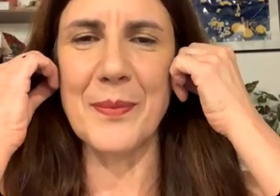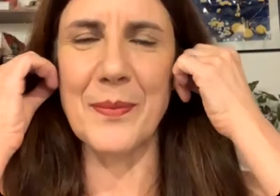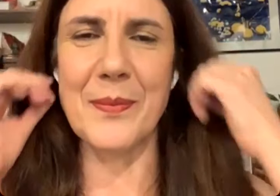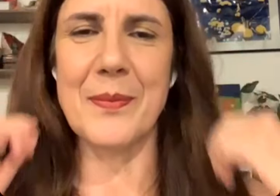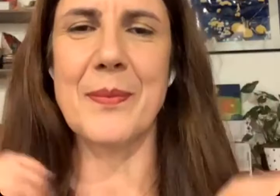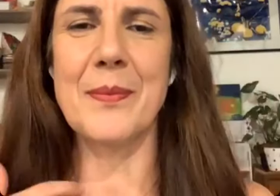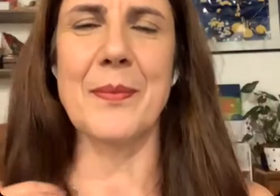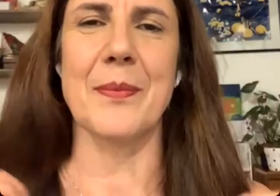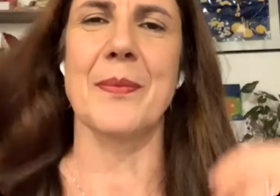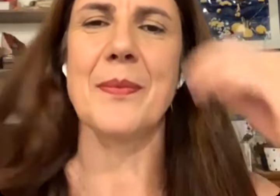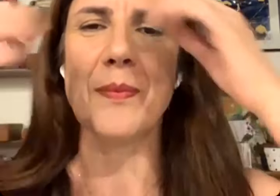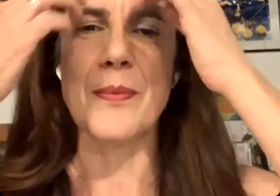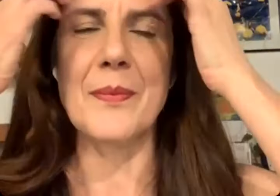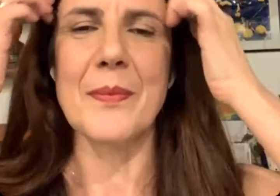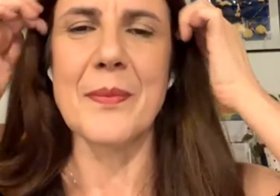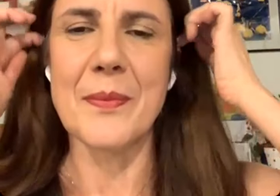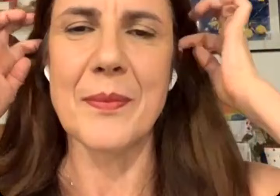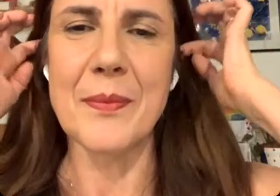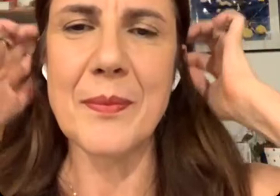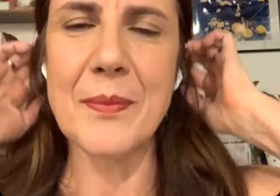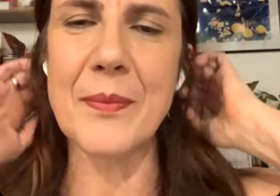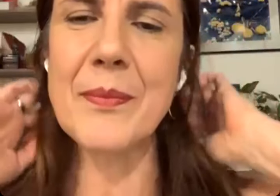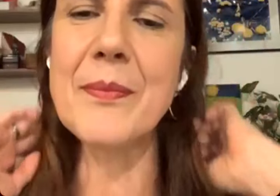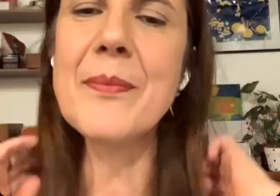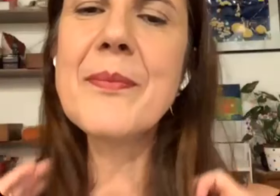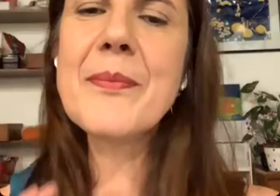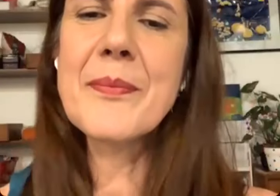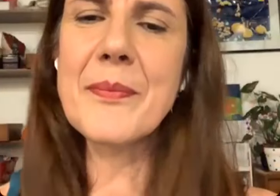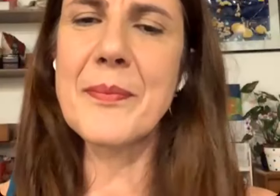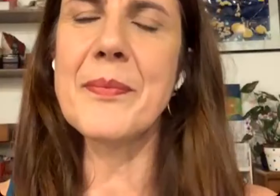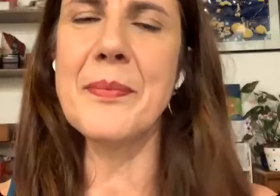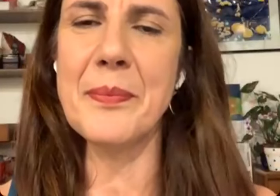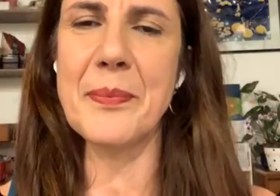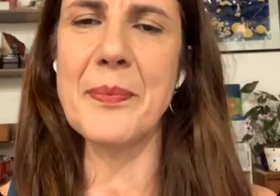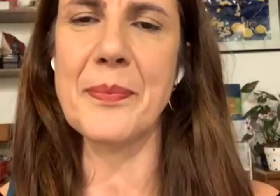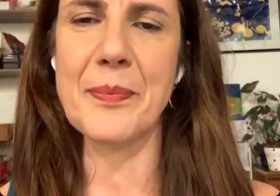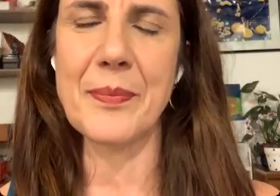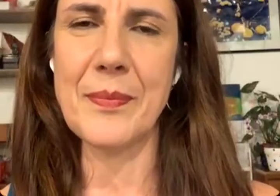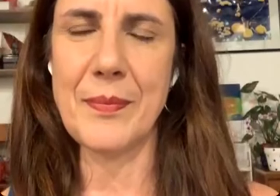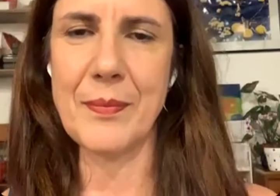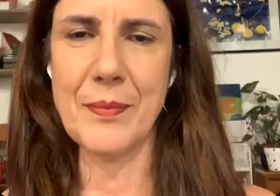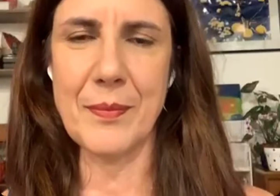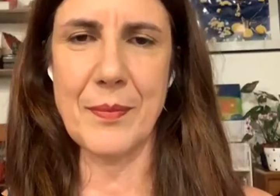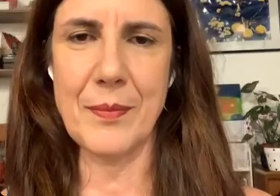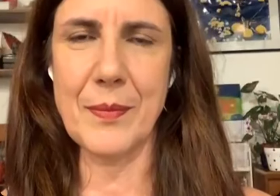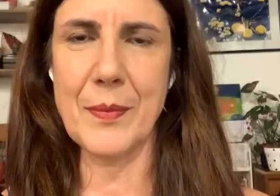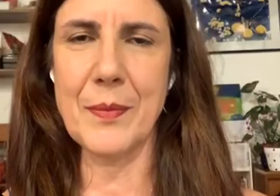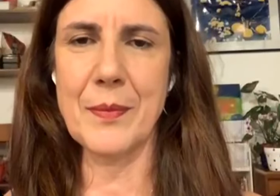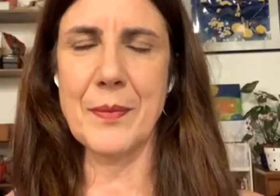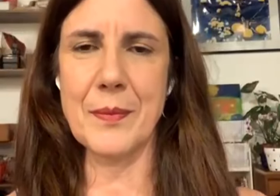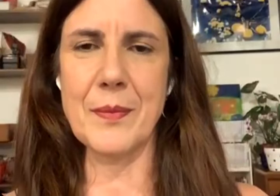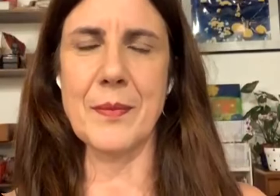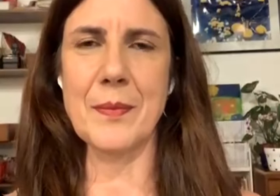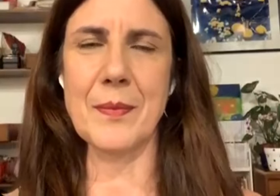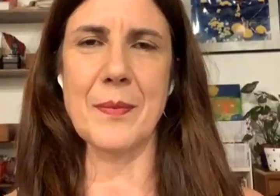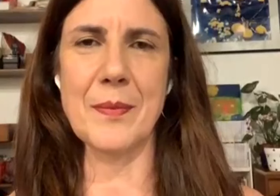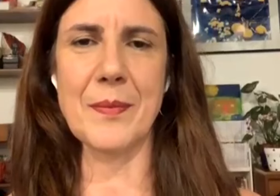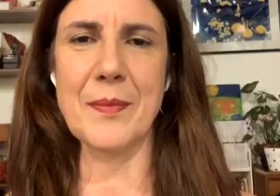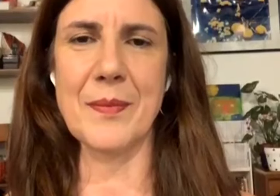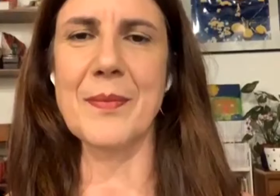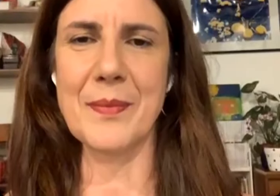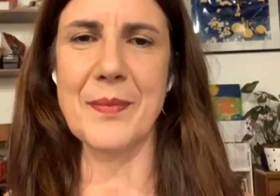Jennifer. Deixa eu só chamar. Eu vou aceitar a Jennifer. E vou chamar o Norberto, que eu vi que tá aqui